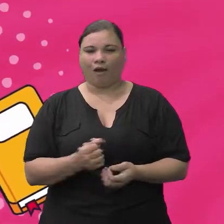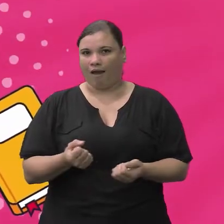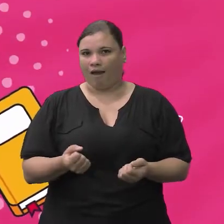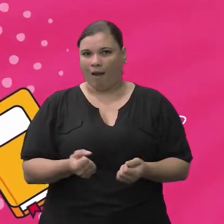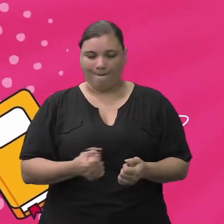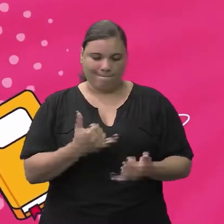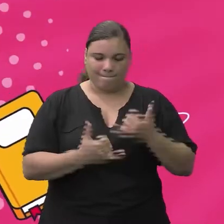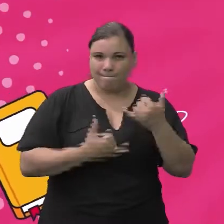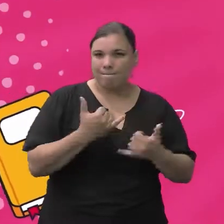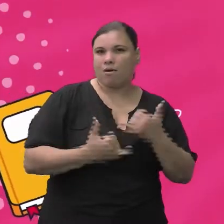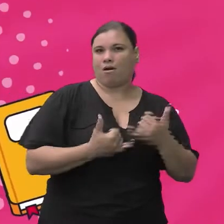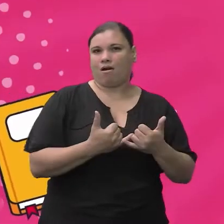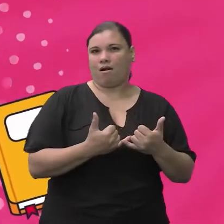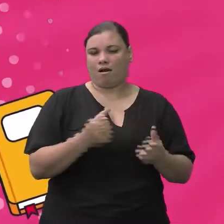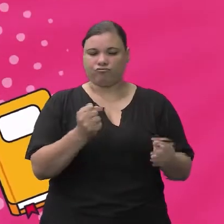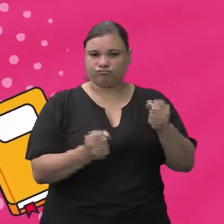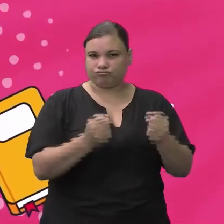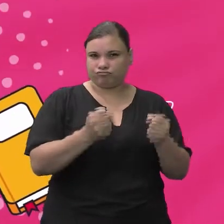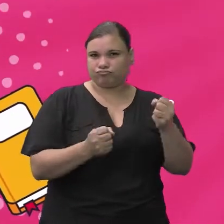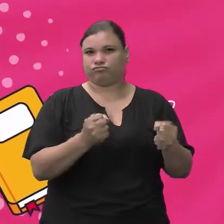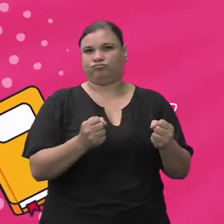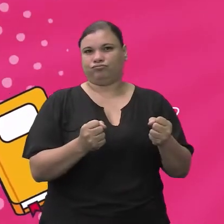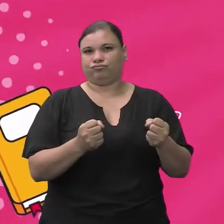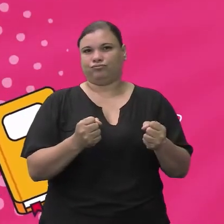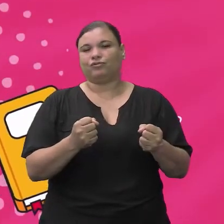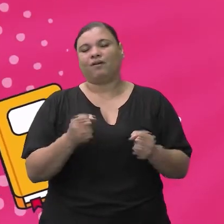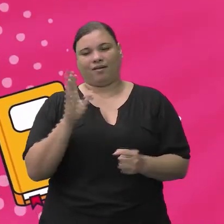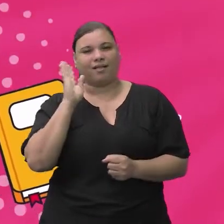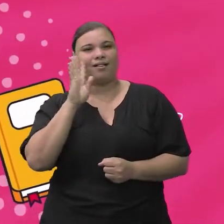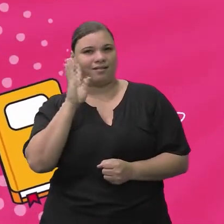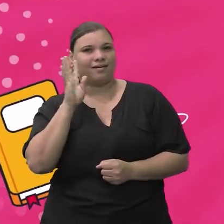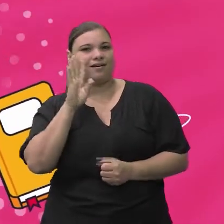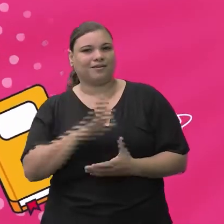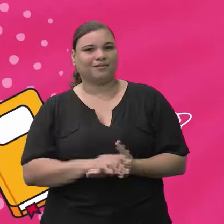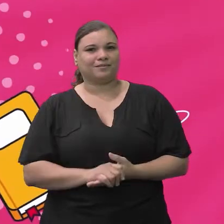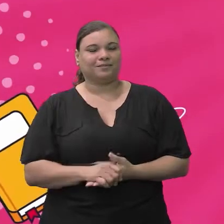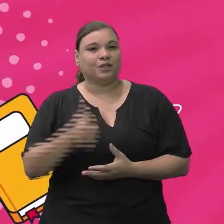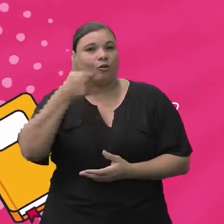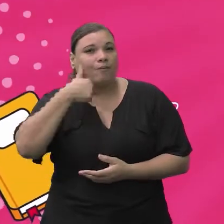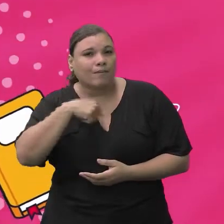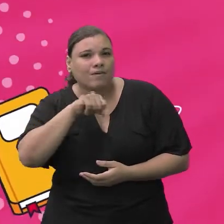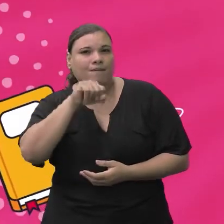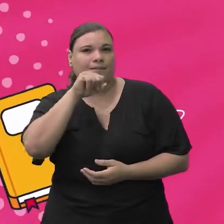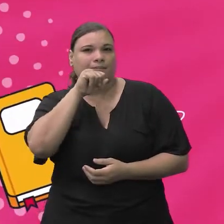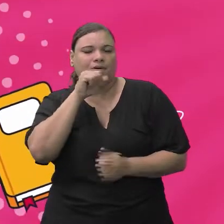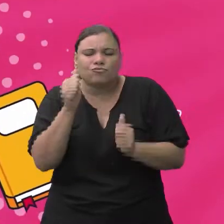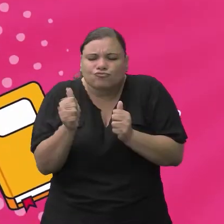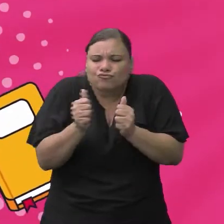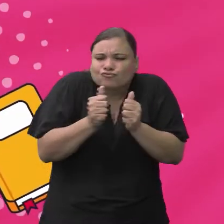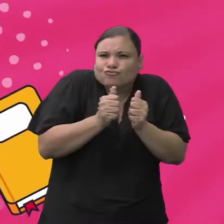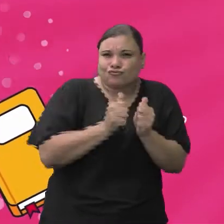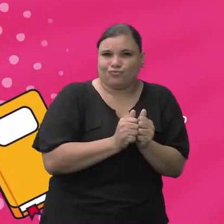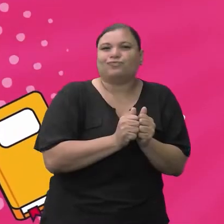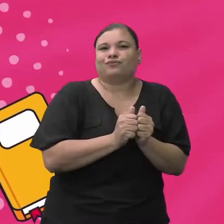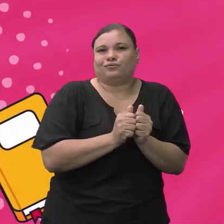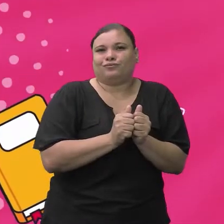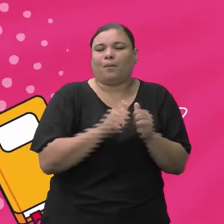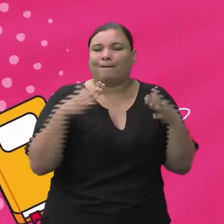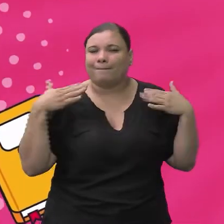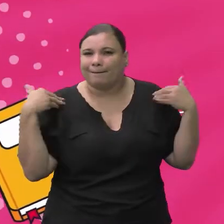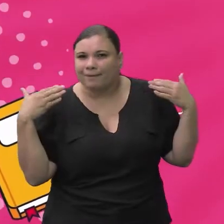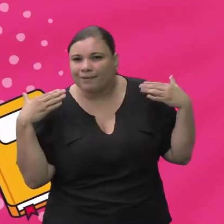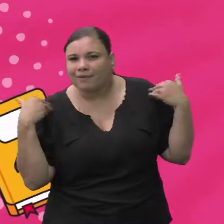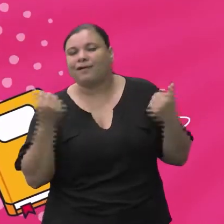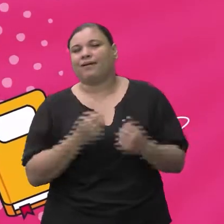Hot Wheels. Quando eu tô em casa junto com a minha mãe, sabe? Quando ela faz uma comida gostosa, que nós sentamos na mesa e começamos a comer